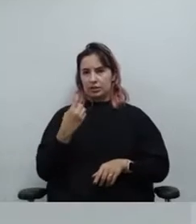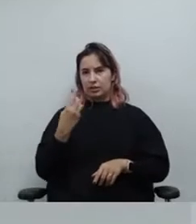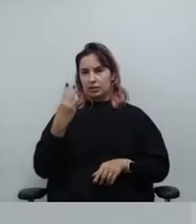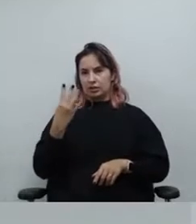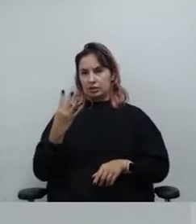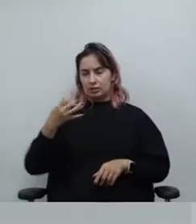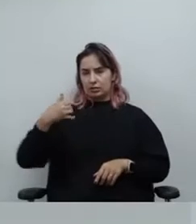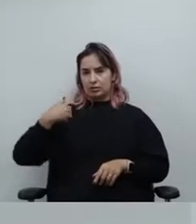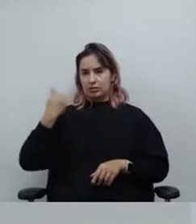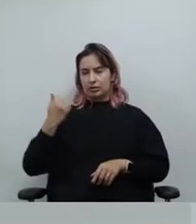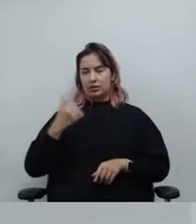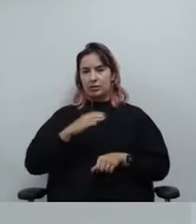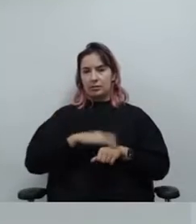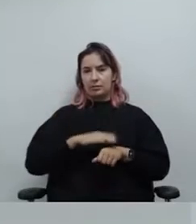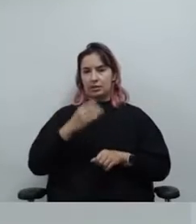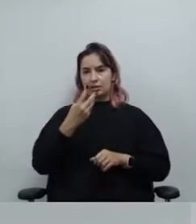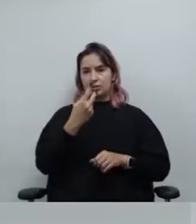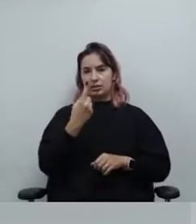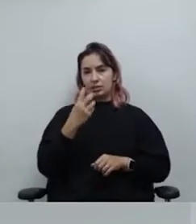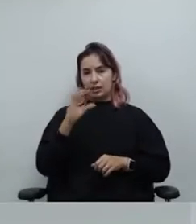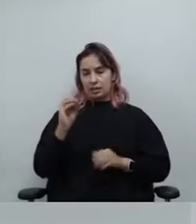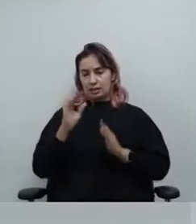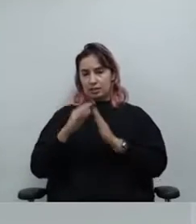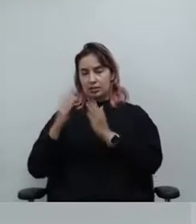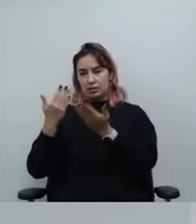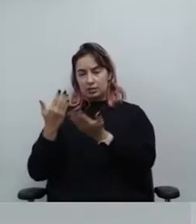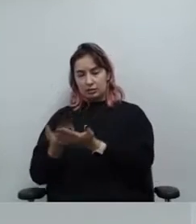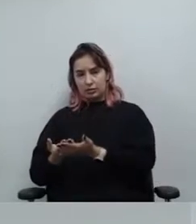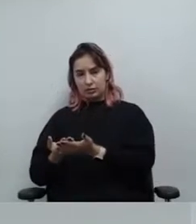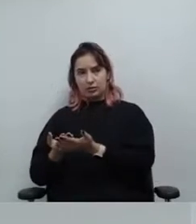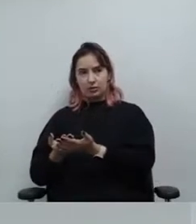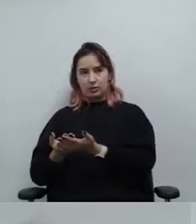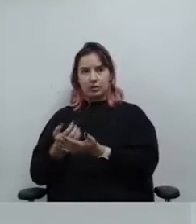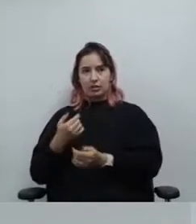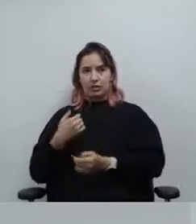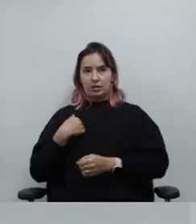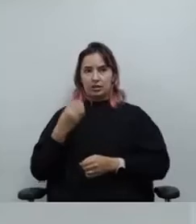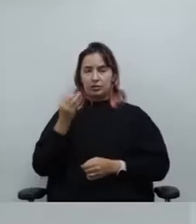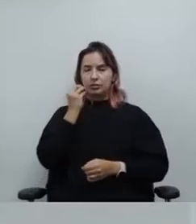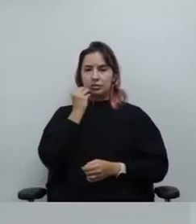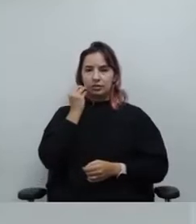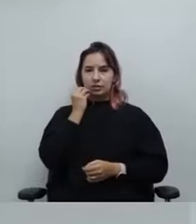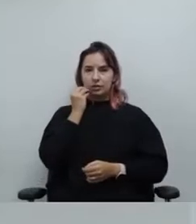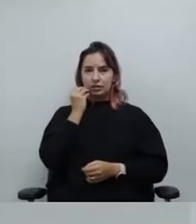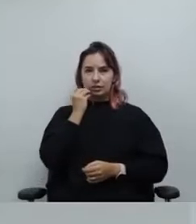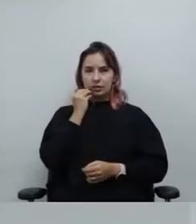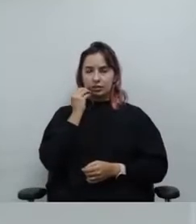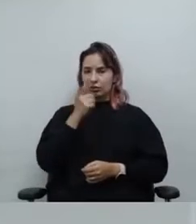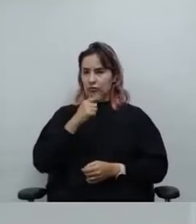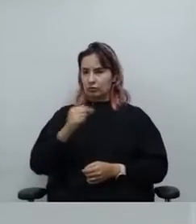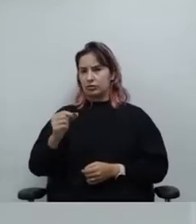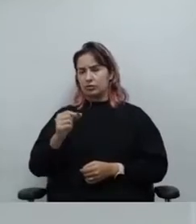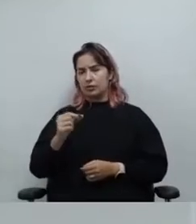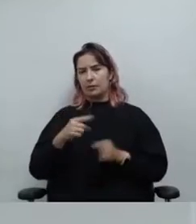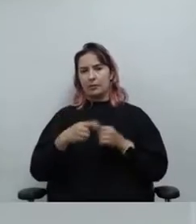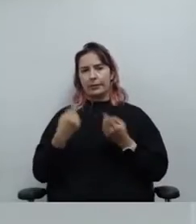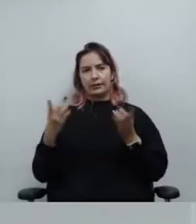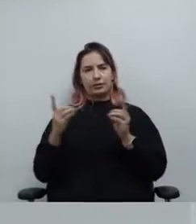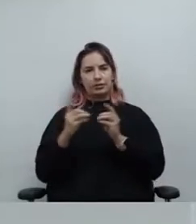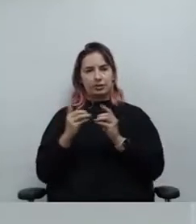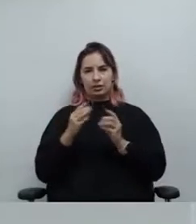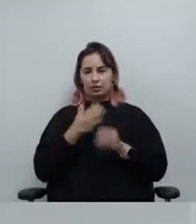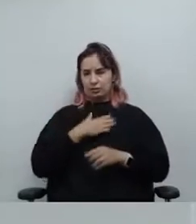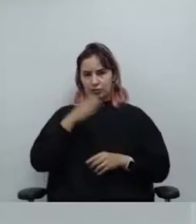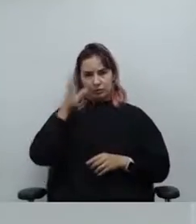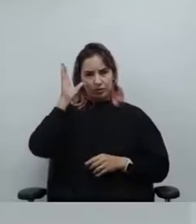ela já passou por mais de 10 escolas. Então, eu fico correndo atrás de um fugitivo e isso não atende o melhor interesse.